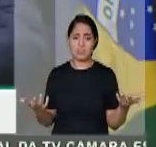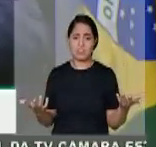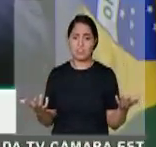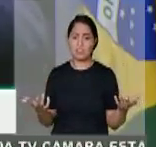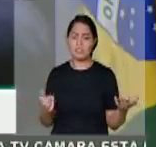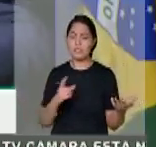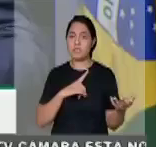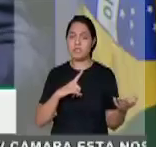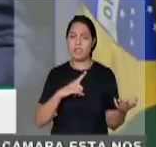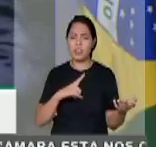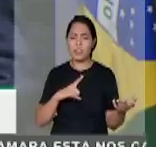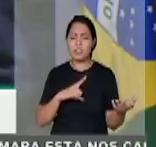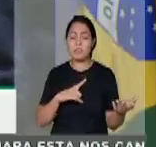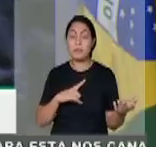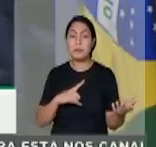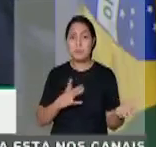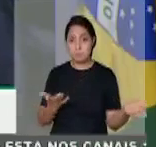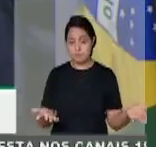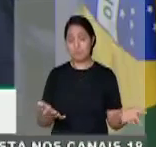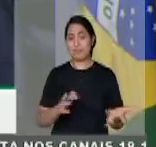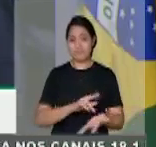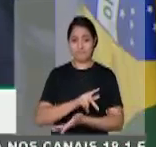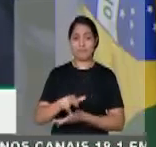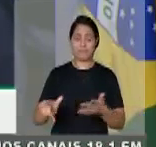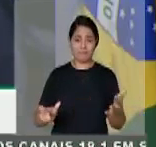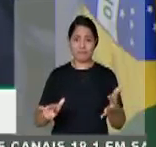querendo contribuir para a harmonia entre os poderes,